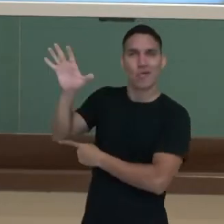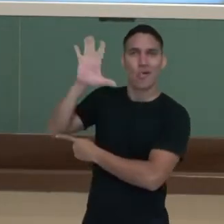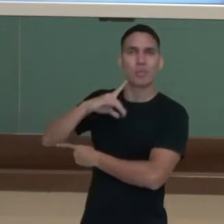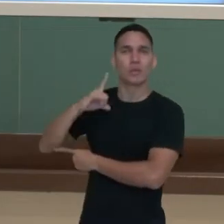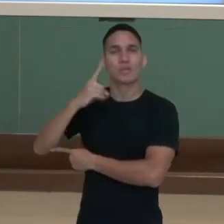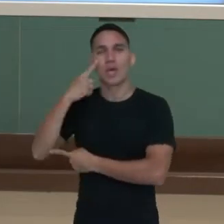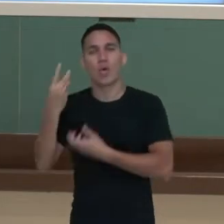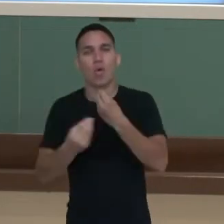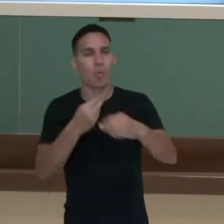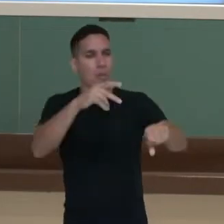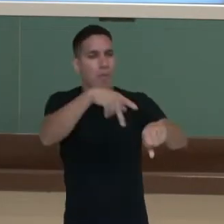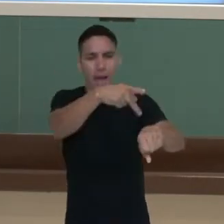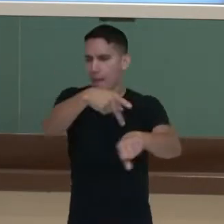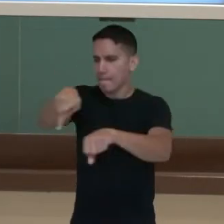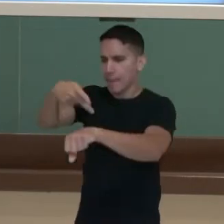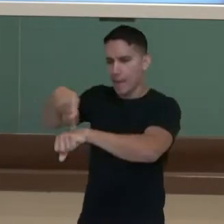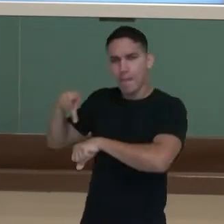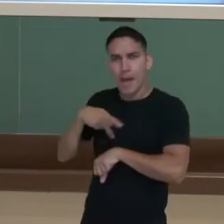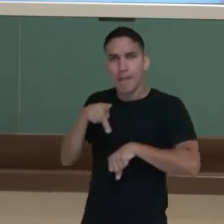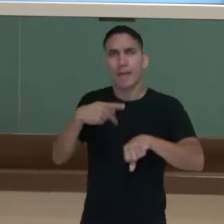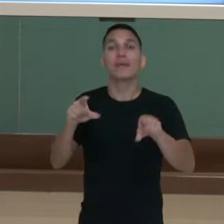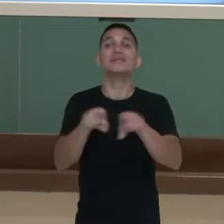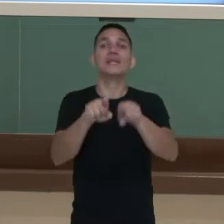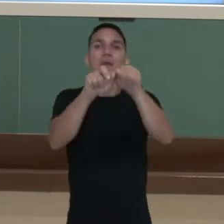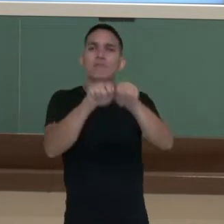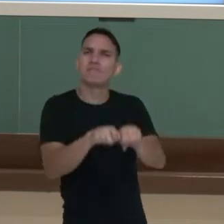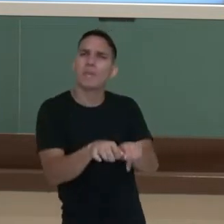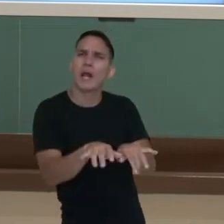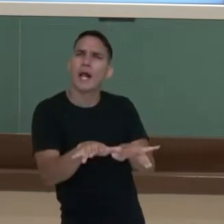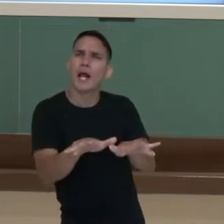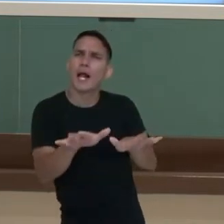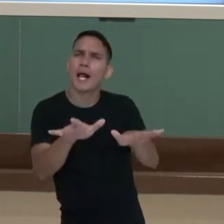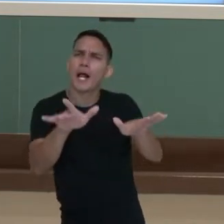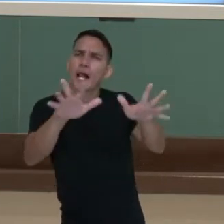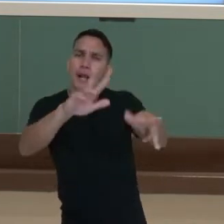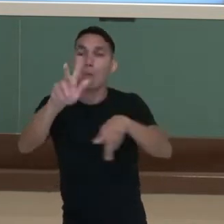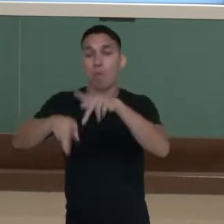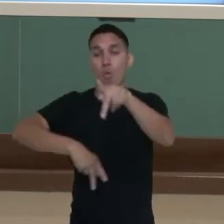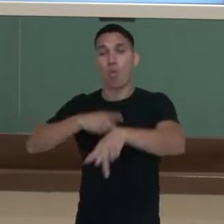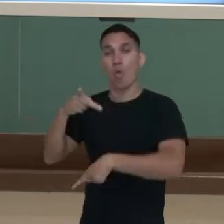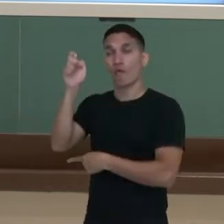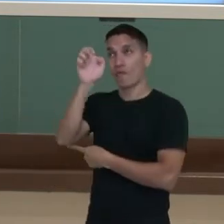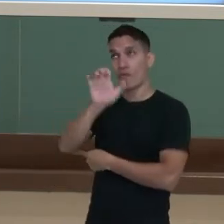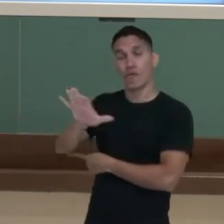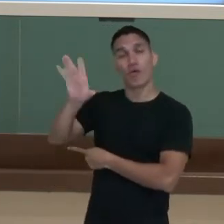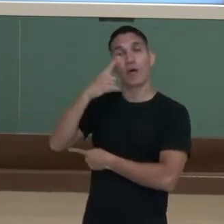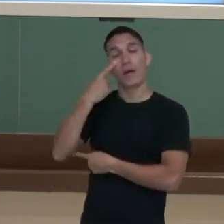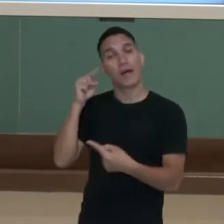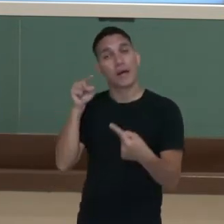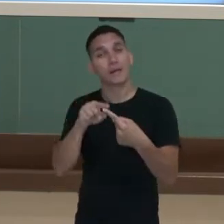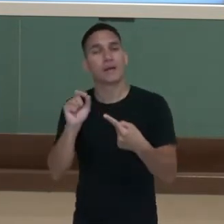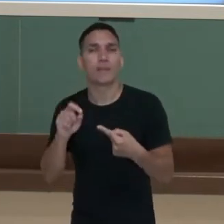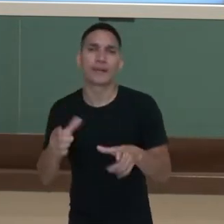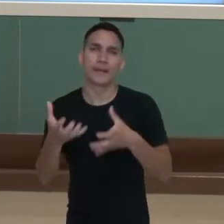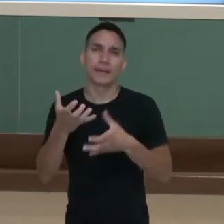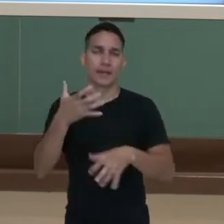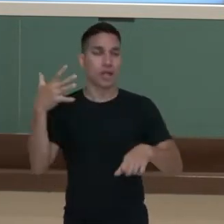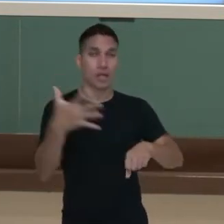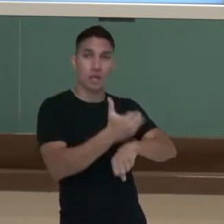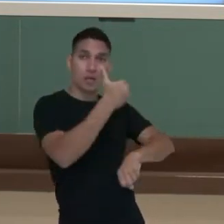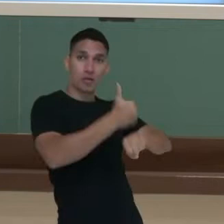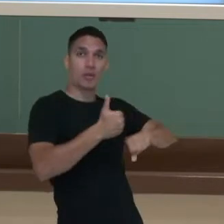fronteira entre países, e também do expansionismo das nações europeias, né, visando, por exemplo, colonialismo nas